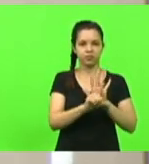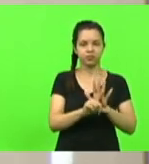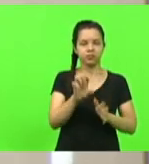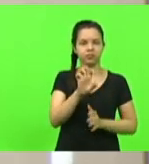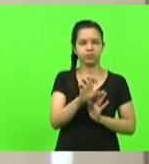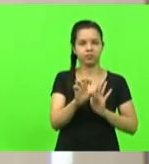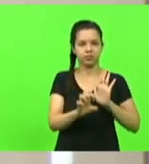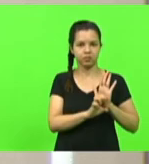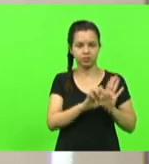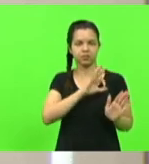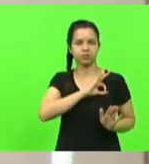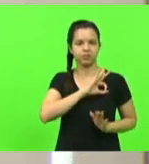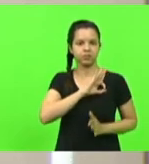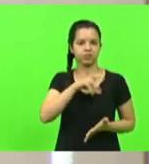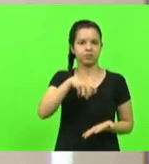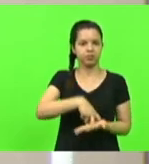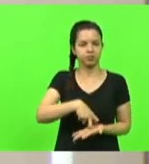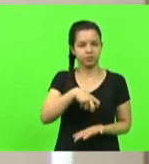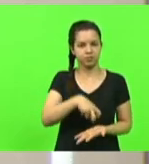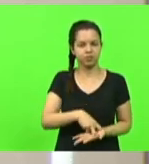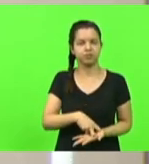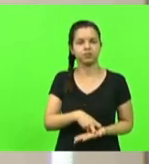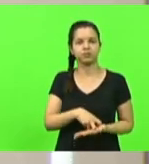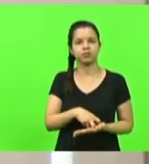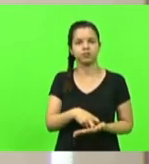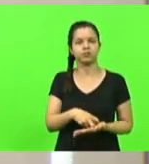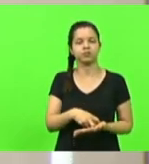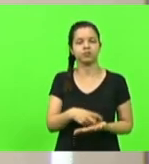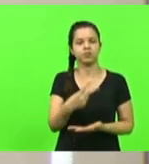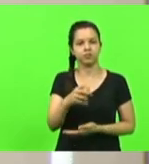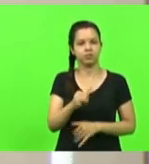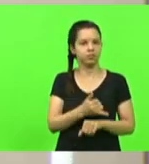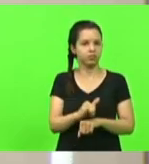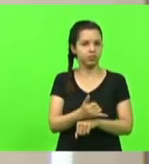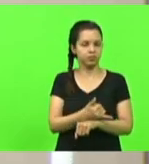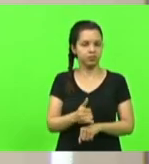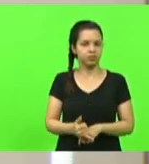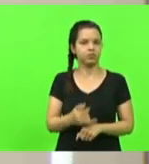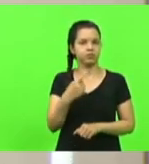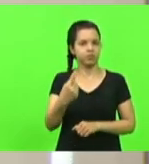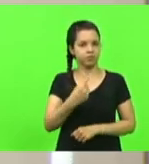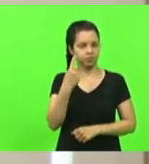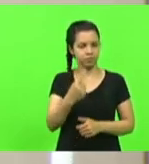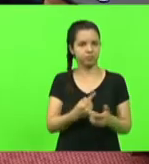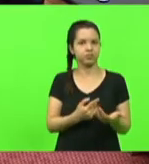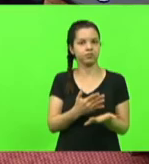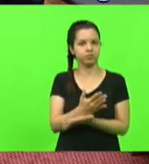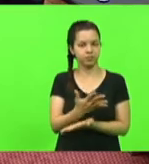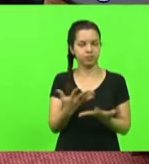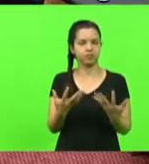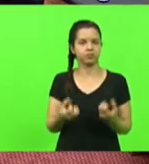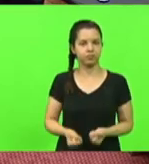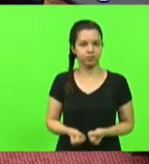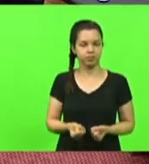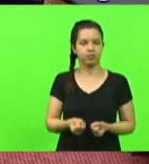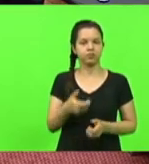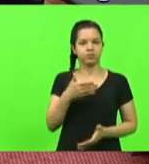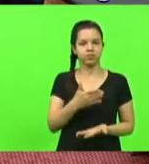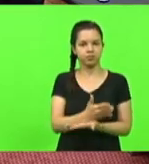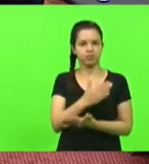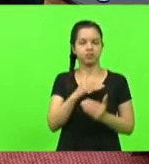penal do estado de Santa Catarina e estabelece outras providências. Deputados que aprovam, permaneçam como se encontram. Aprovado por